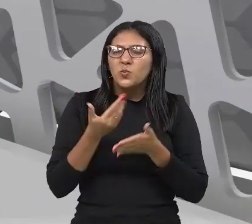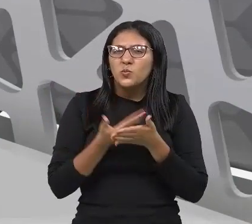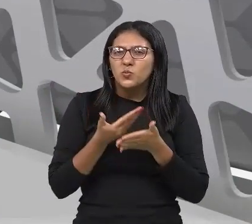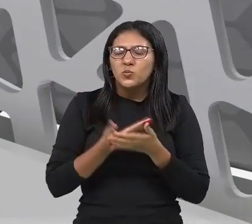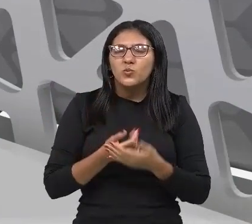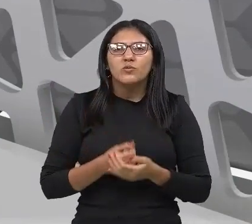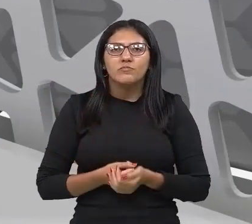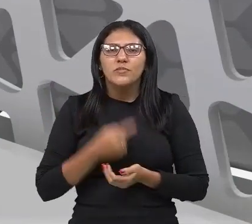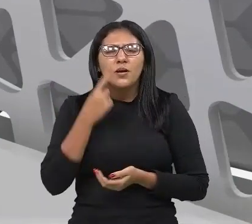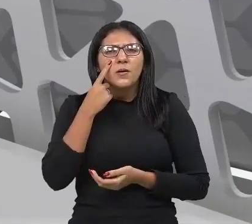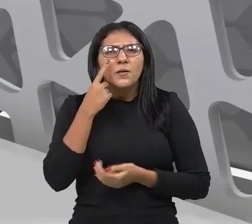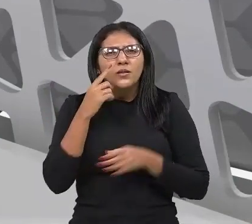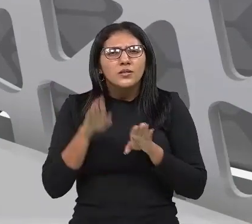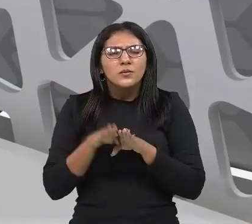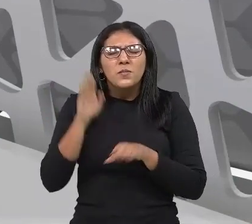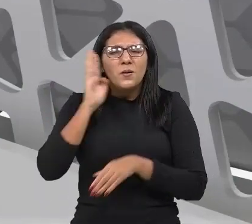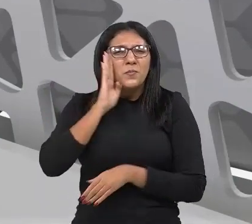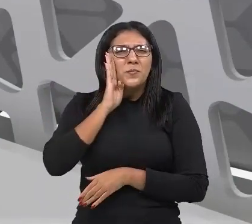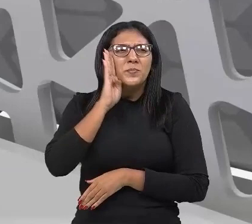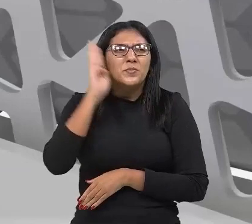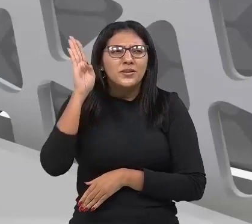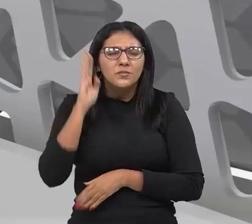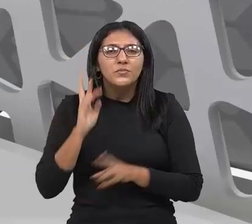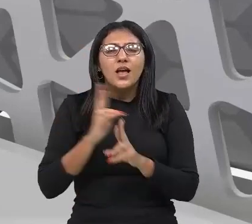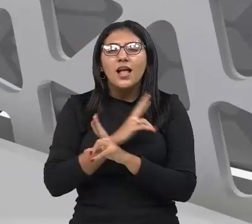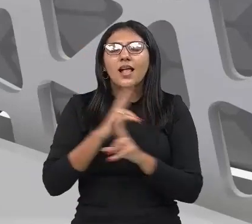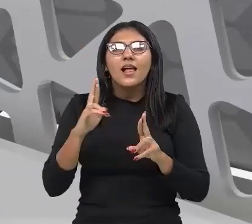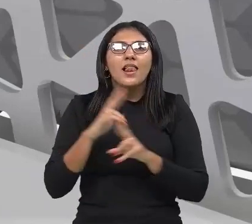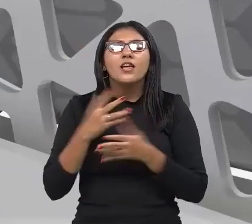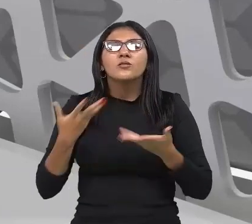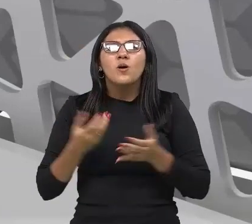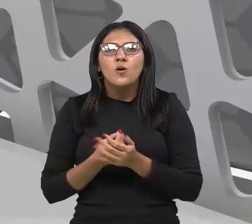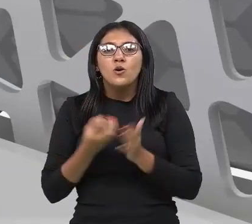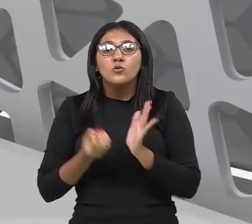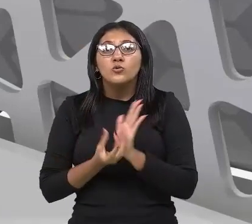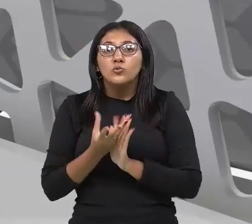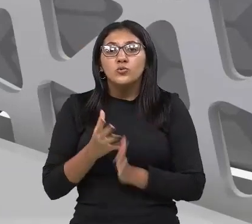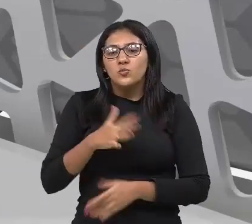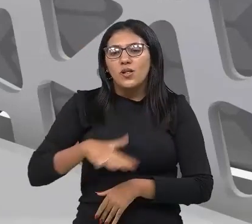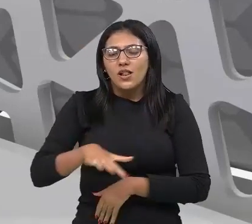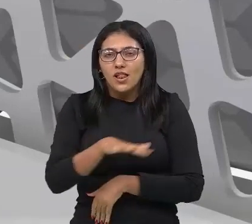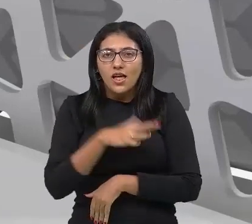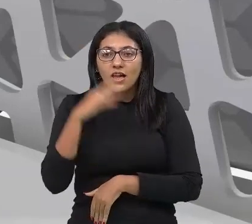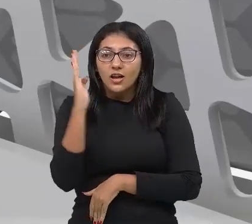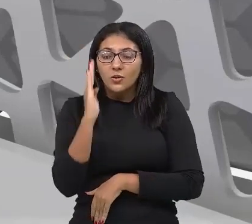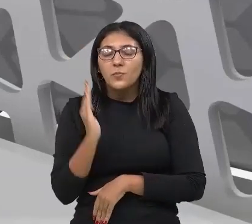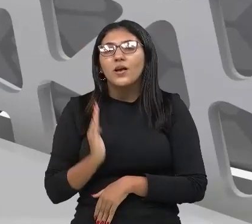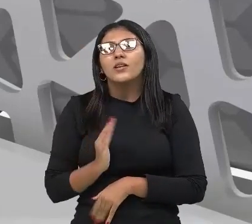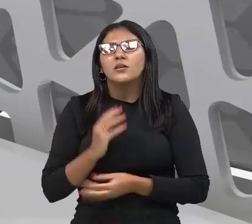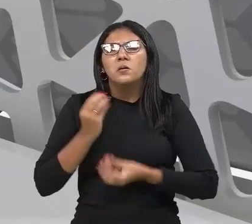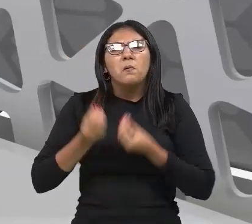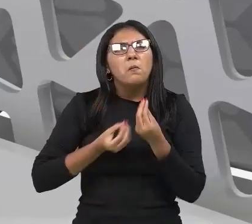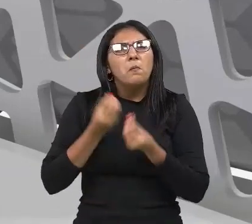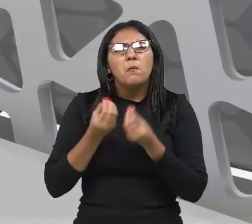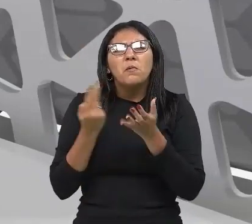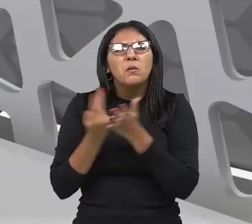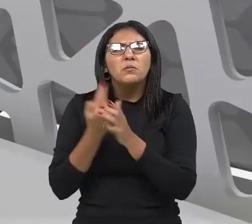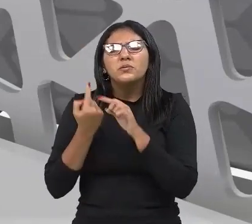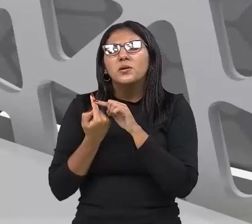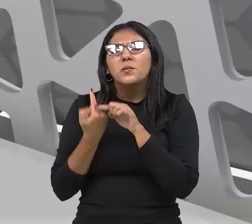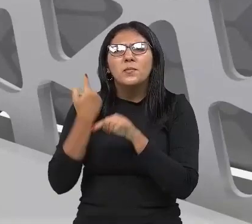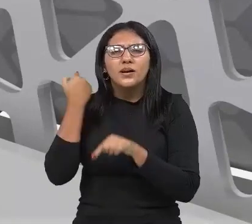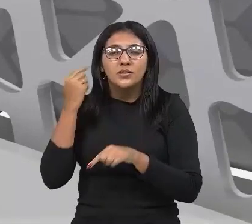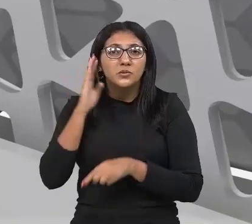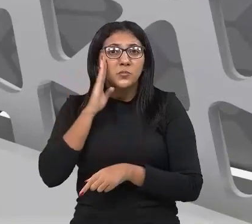verificar aí, principalmente em relação à formação do território brasileiro, como que ocorreu, principalmente